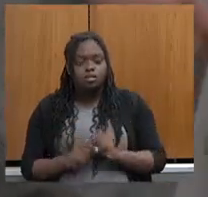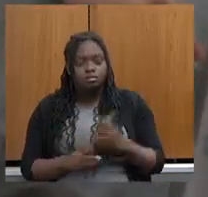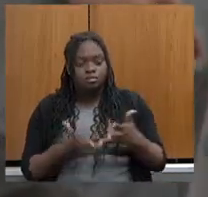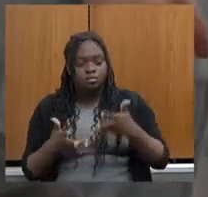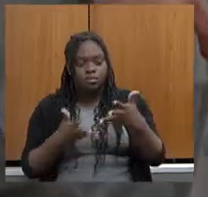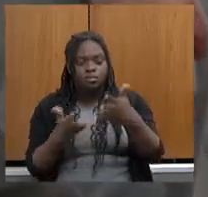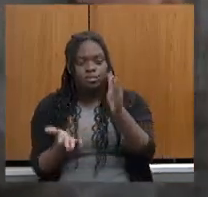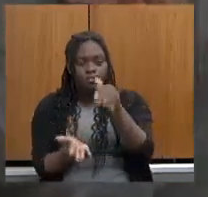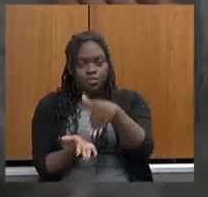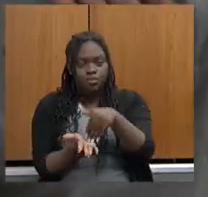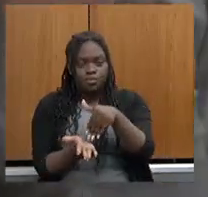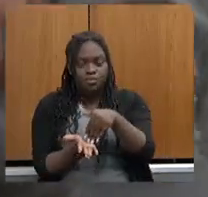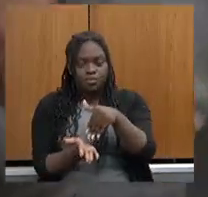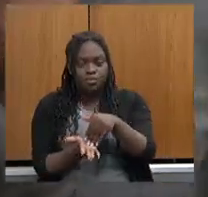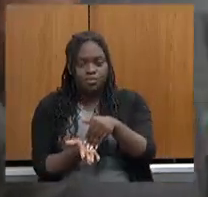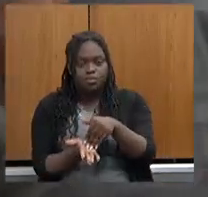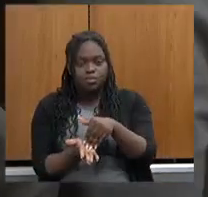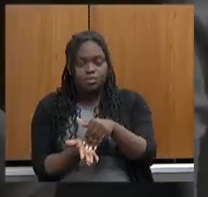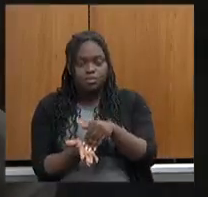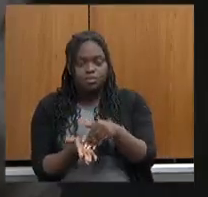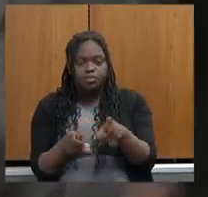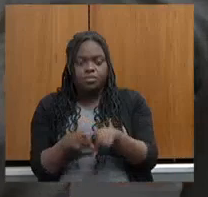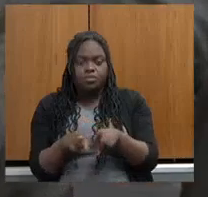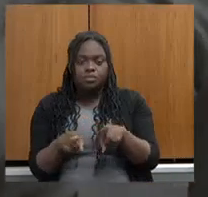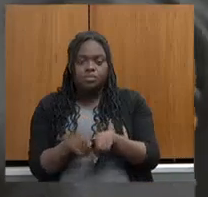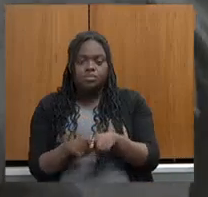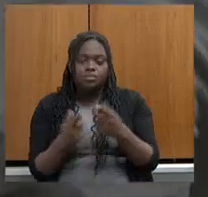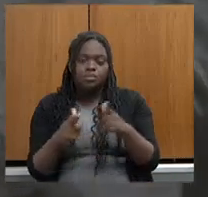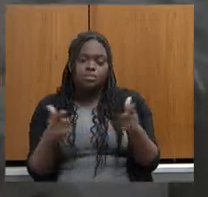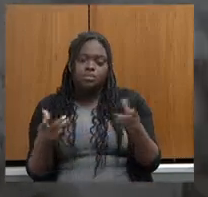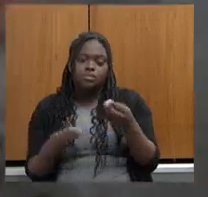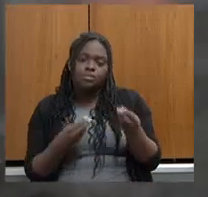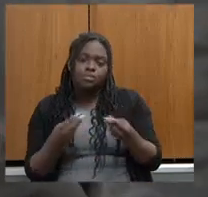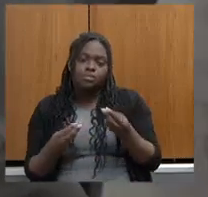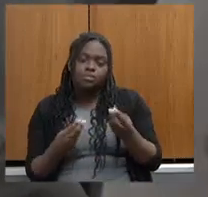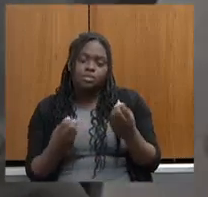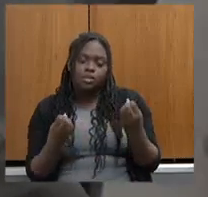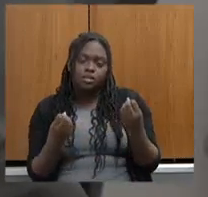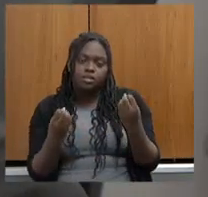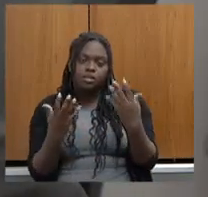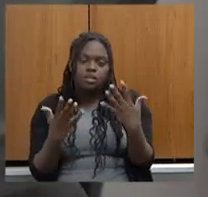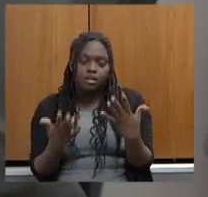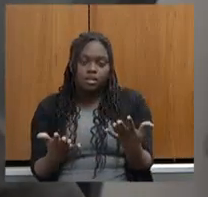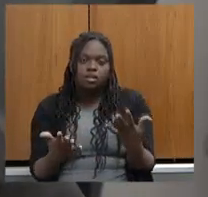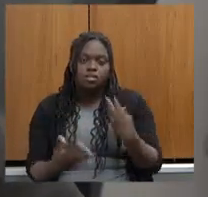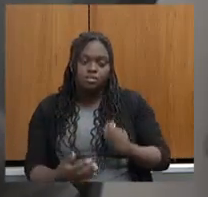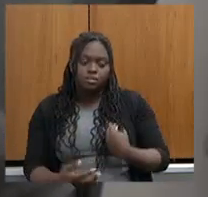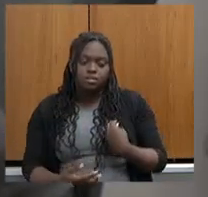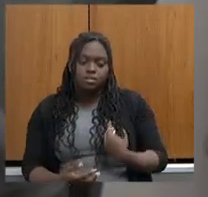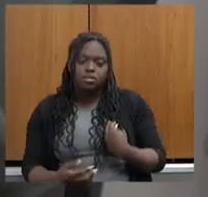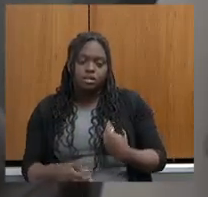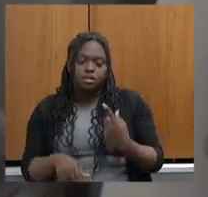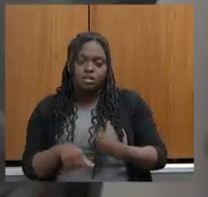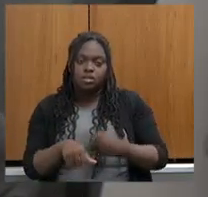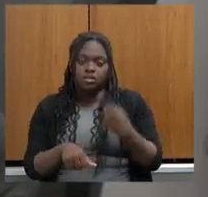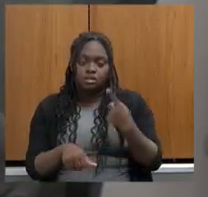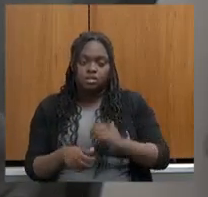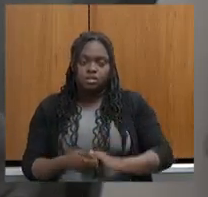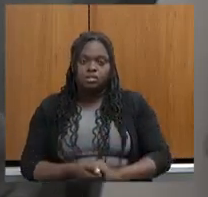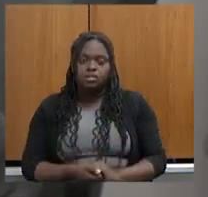considerações finais e nós não temos condições de fazer entrega presencialmente nesse momento